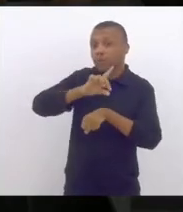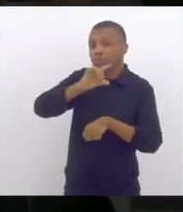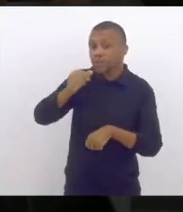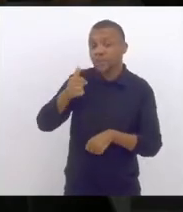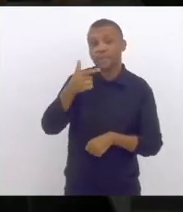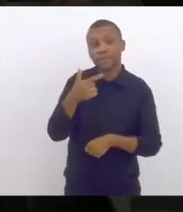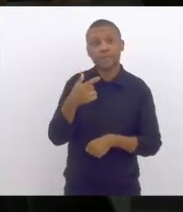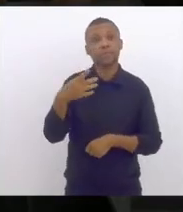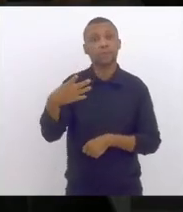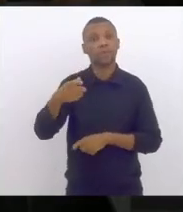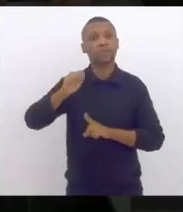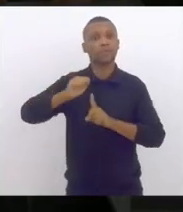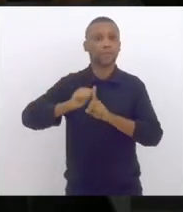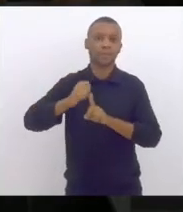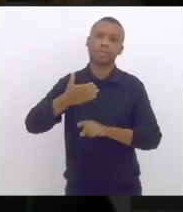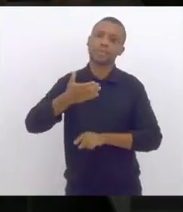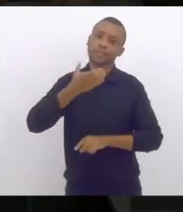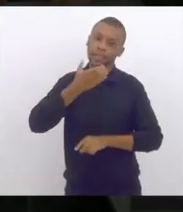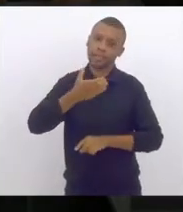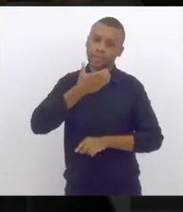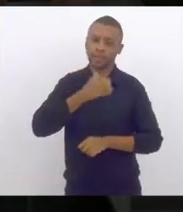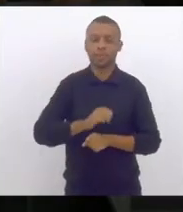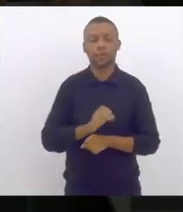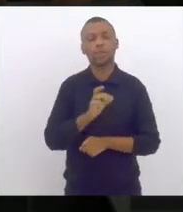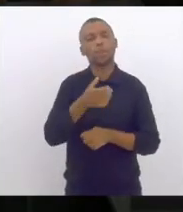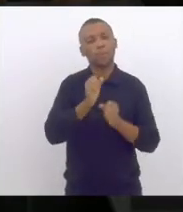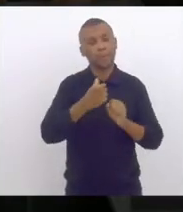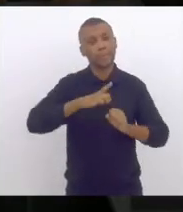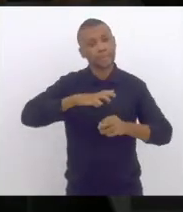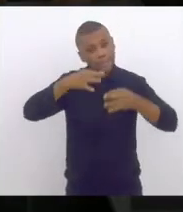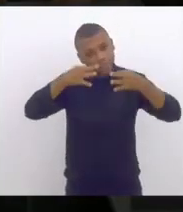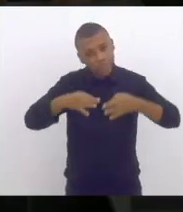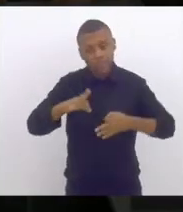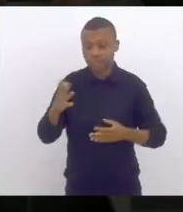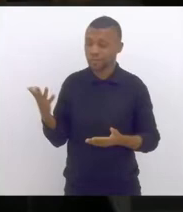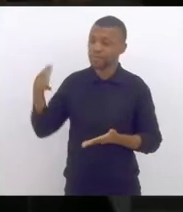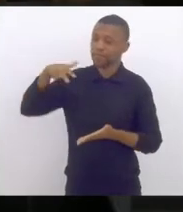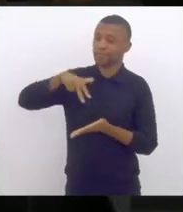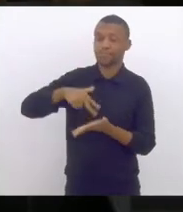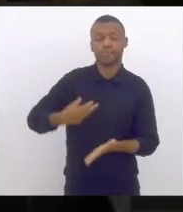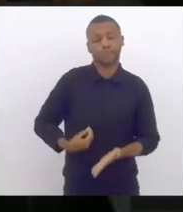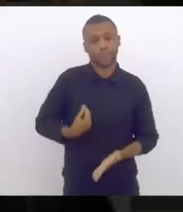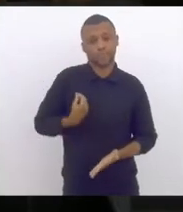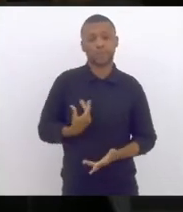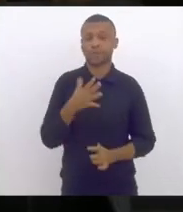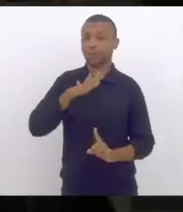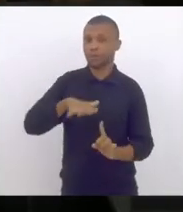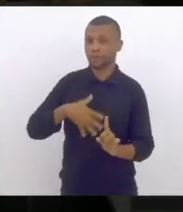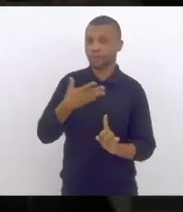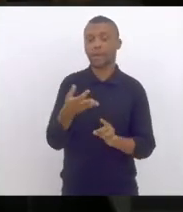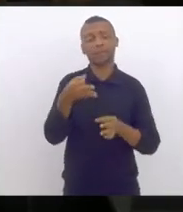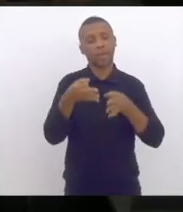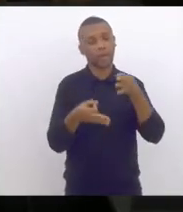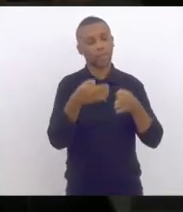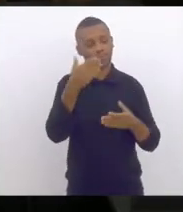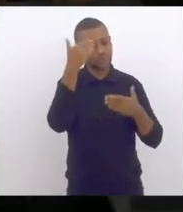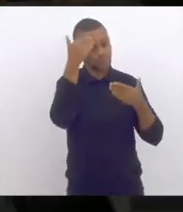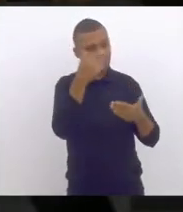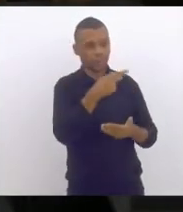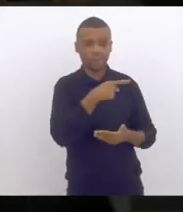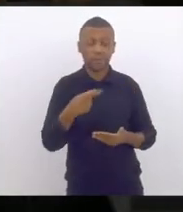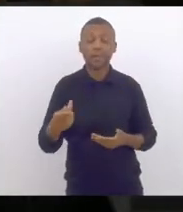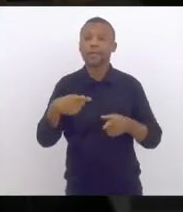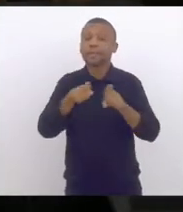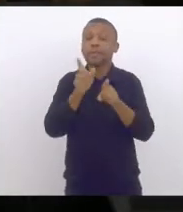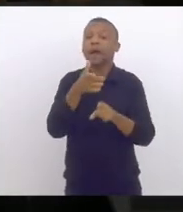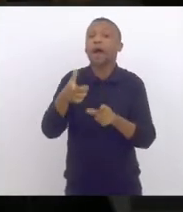de dezembro, só pode ter certeza que eu estarei presente, porque a homenagem é justa. Muito obrigado, senhor presidente. Não, dando